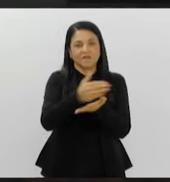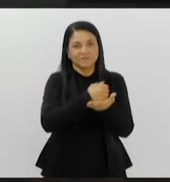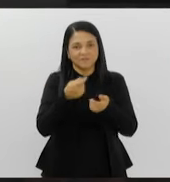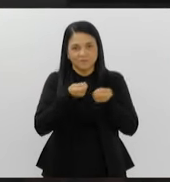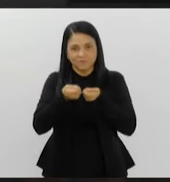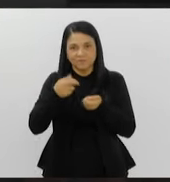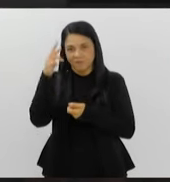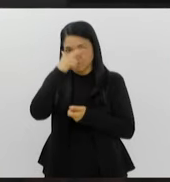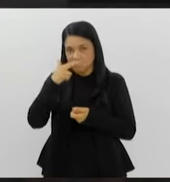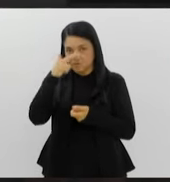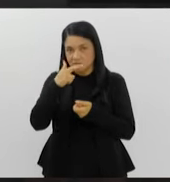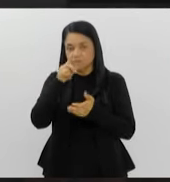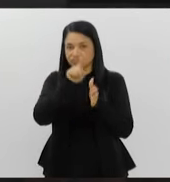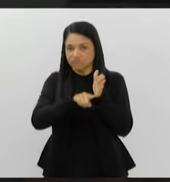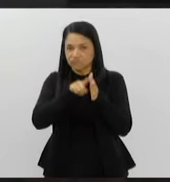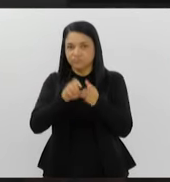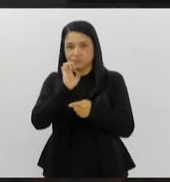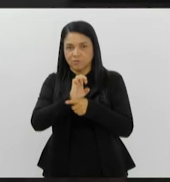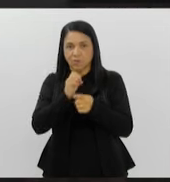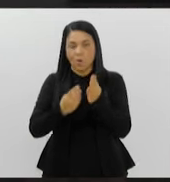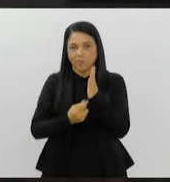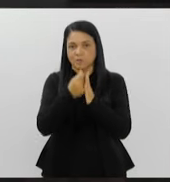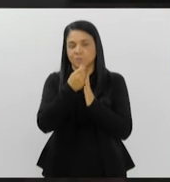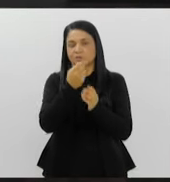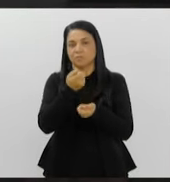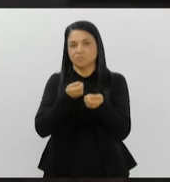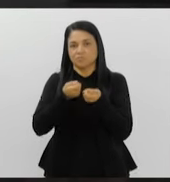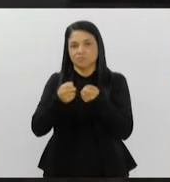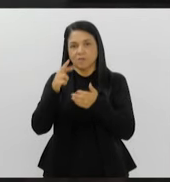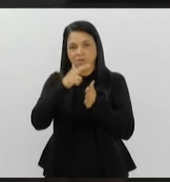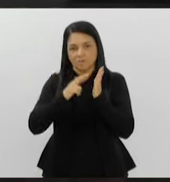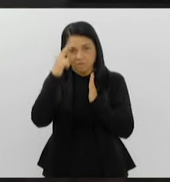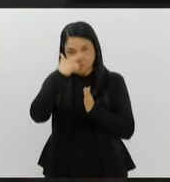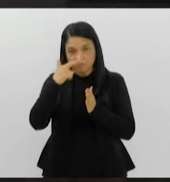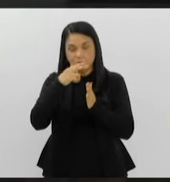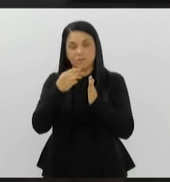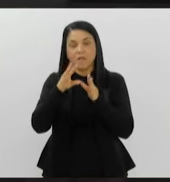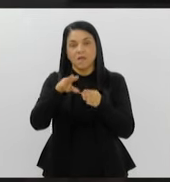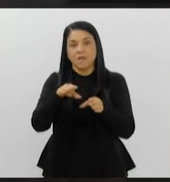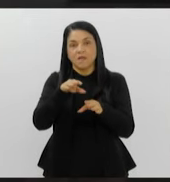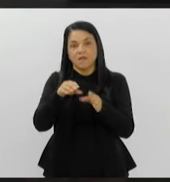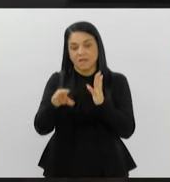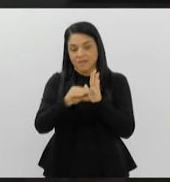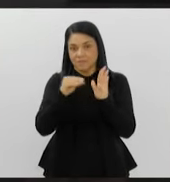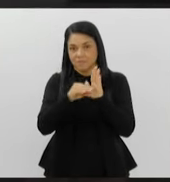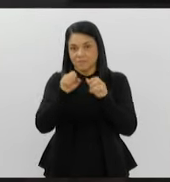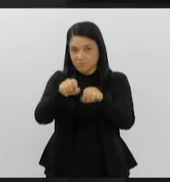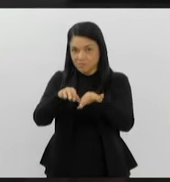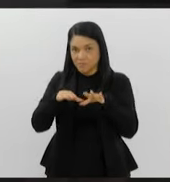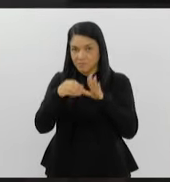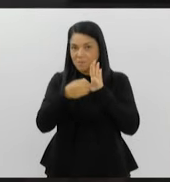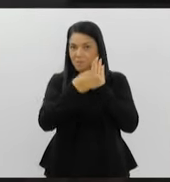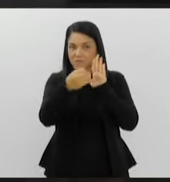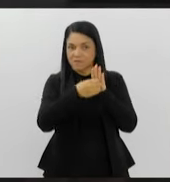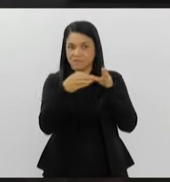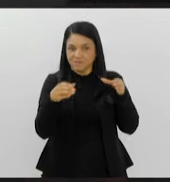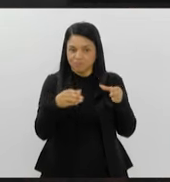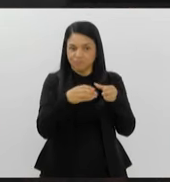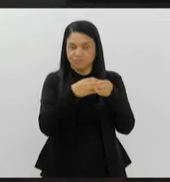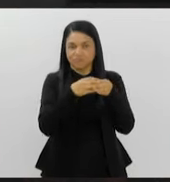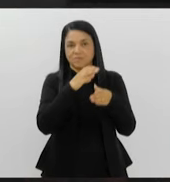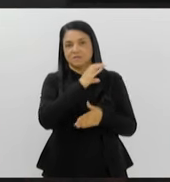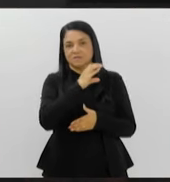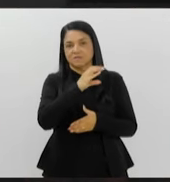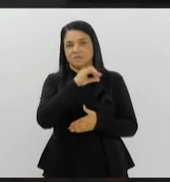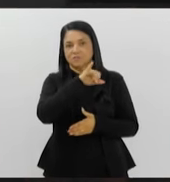de fiscalização dos tributos estaduais e de orçamento e finanças, às emendas de plenário, para emitir parecer pela Comissão de Constituição